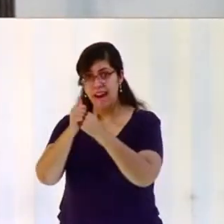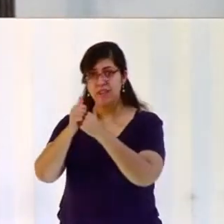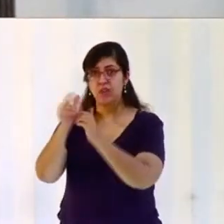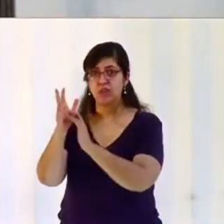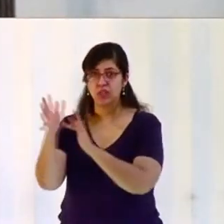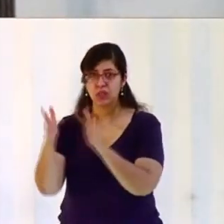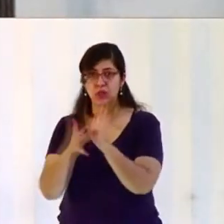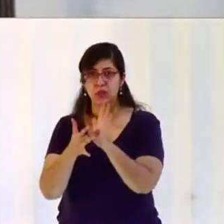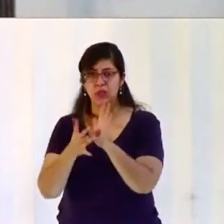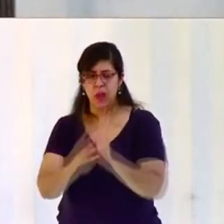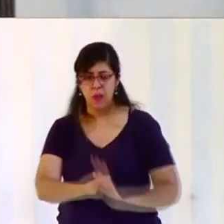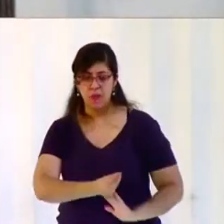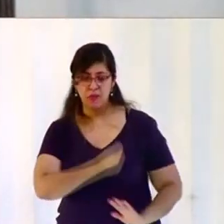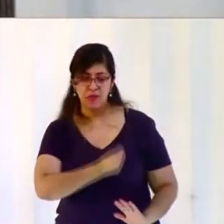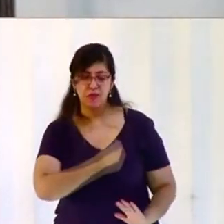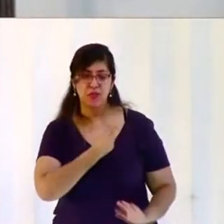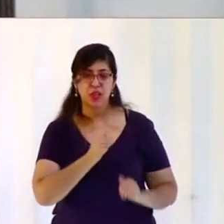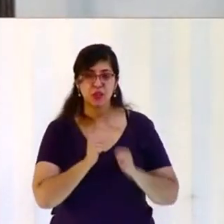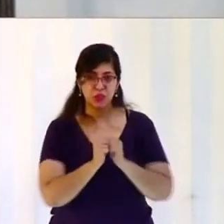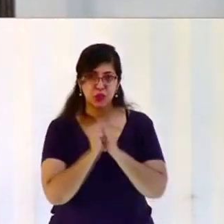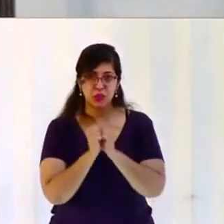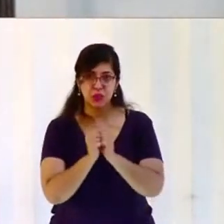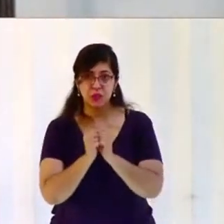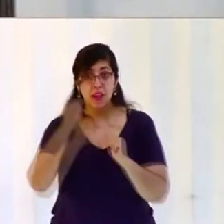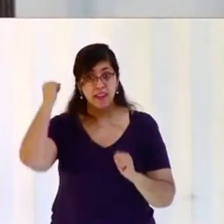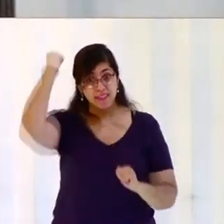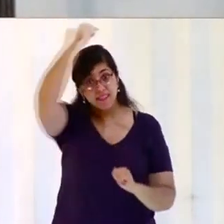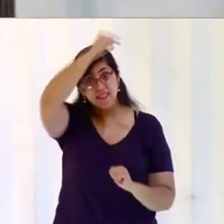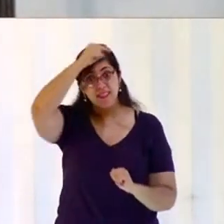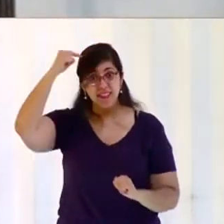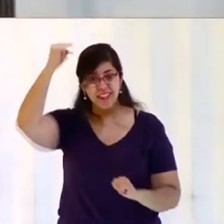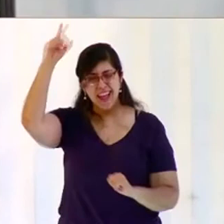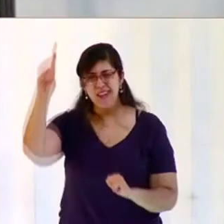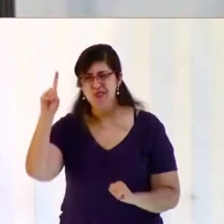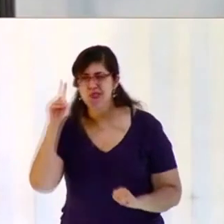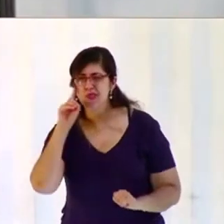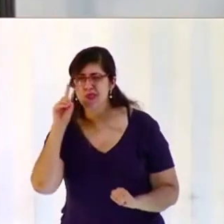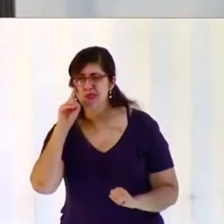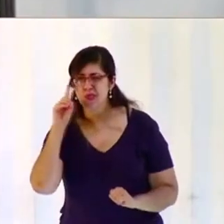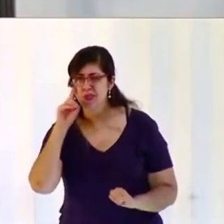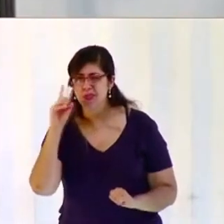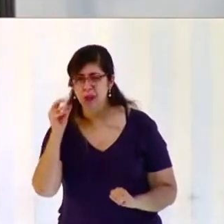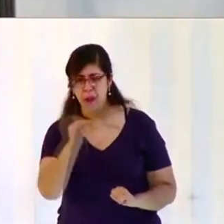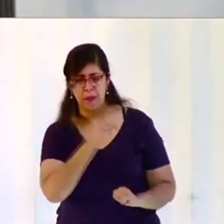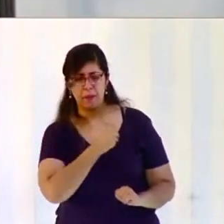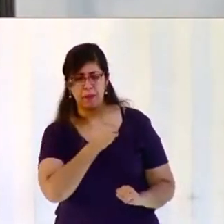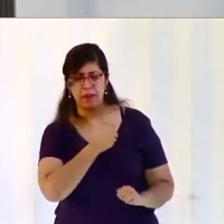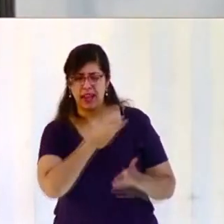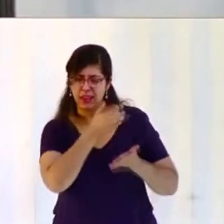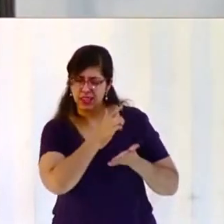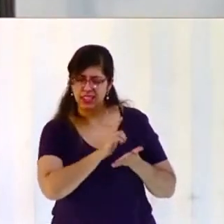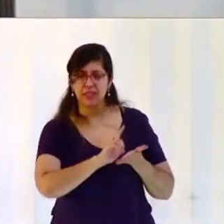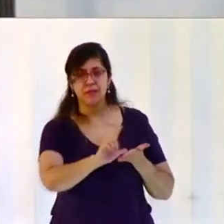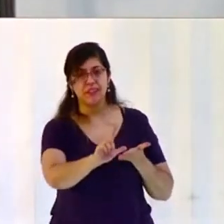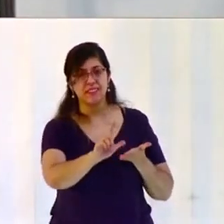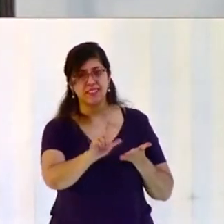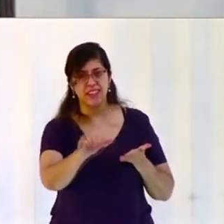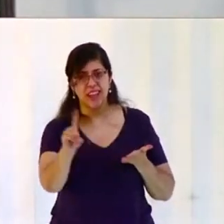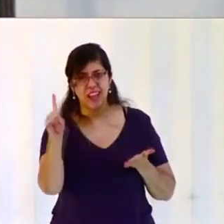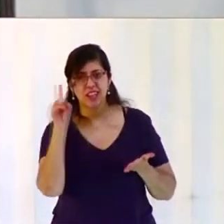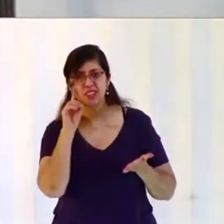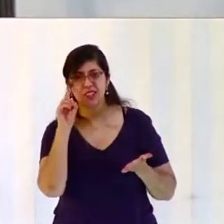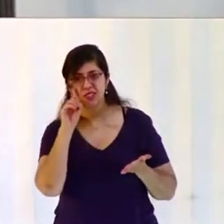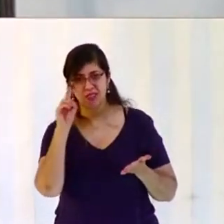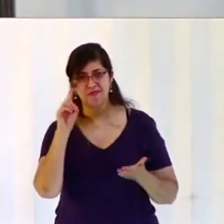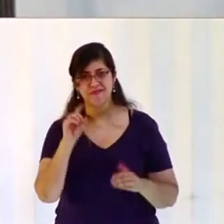convivência é na santidade do Senhor, porque os nossos pecados fazem separação entre nós e Deus, diz a